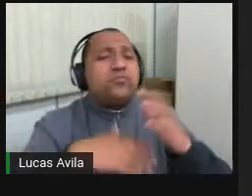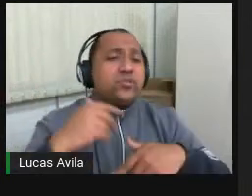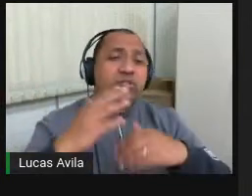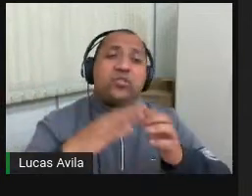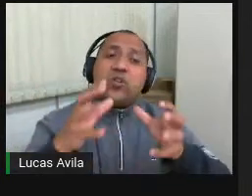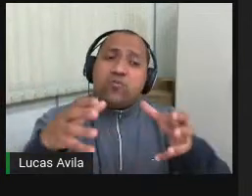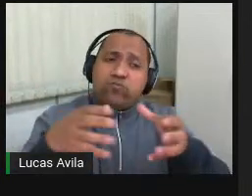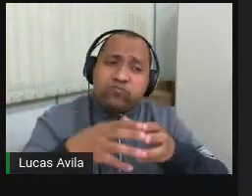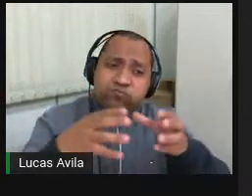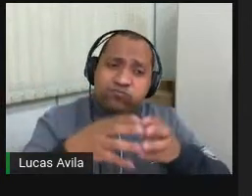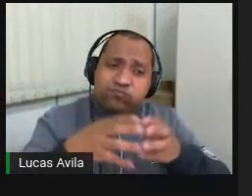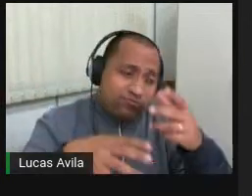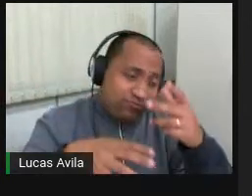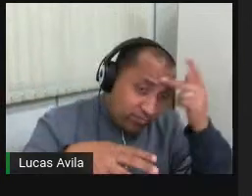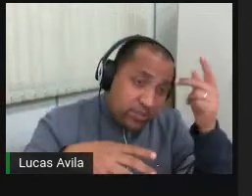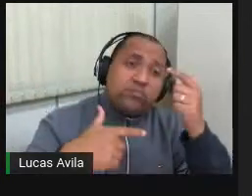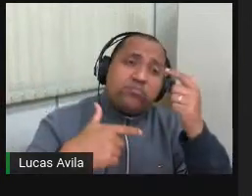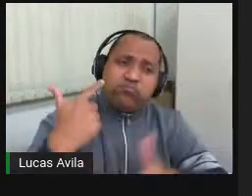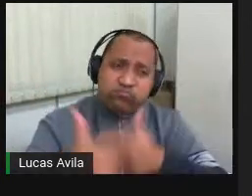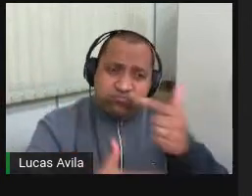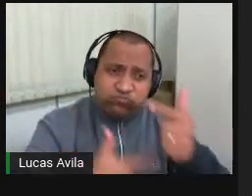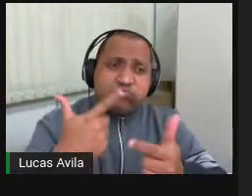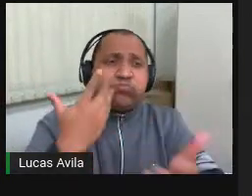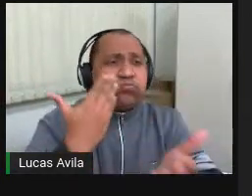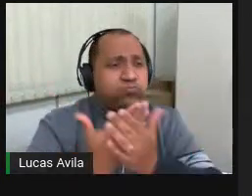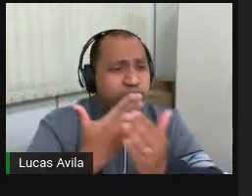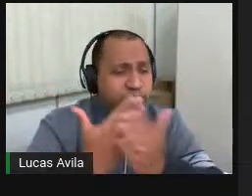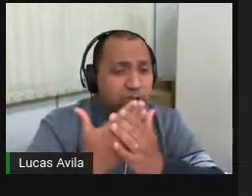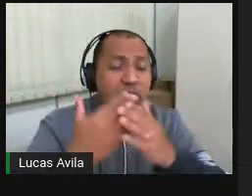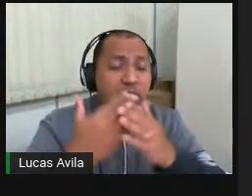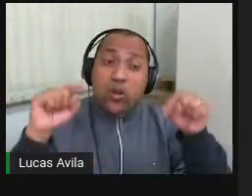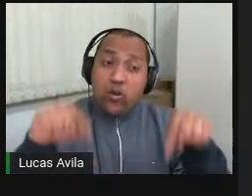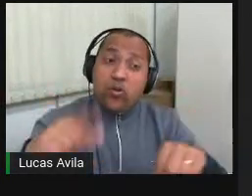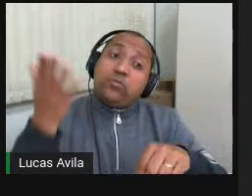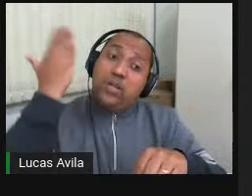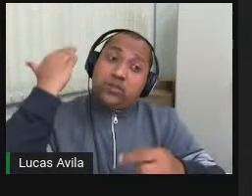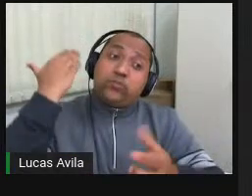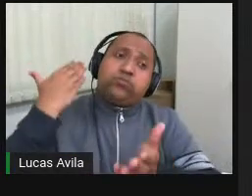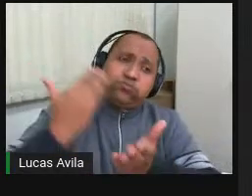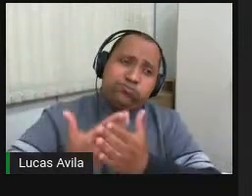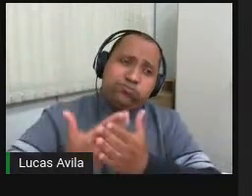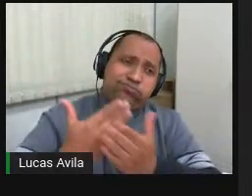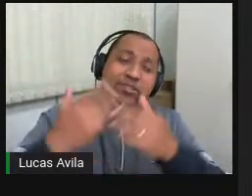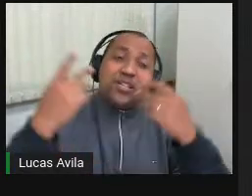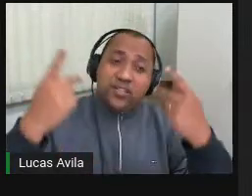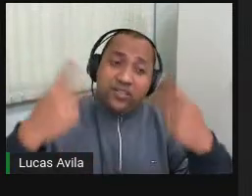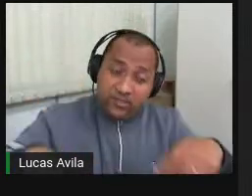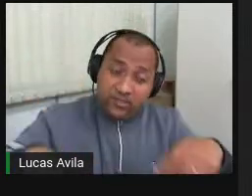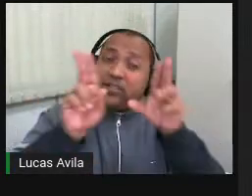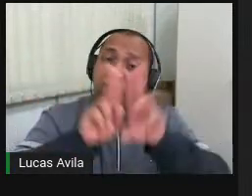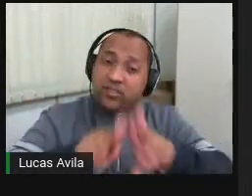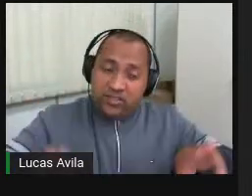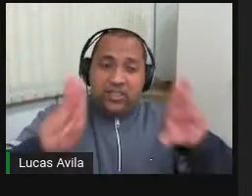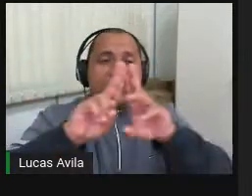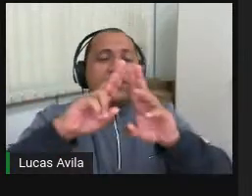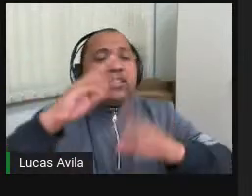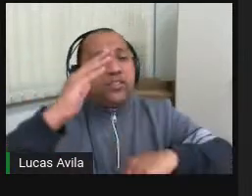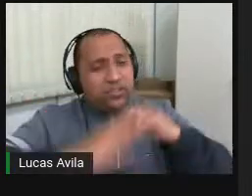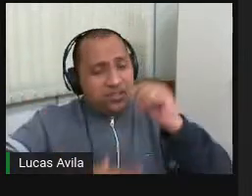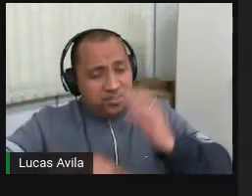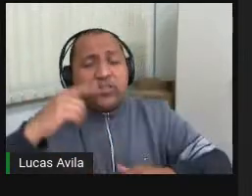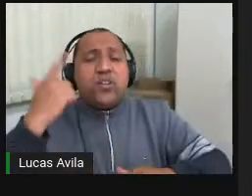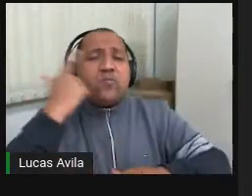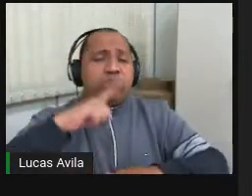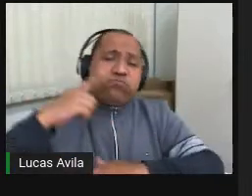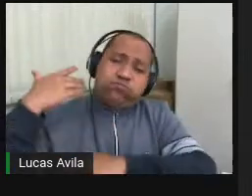de pessoas que trabalha, estuda ou aqui estudou. Essa universidade é construída, mantida e desenvolvida